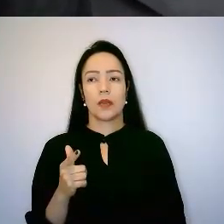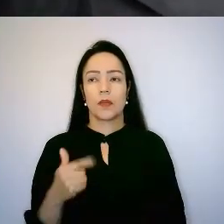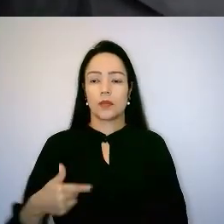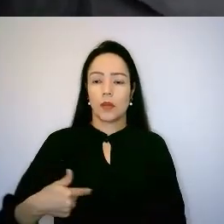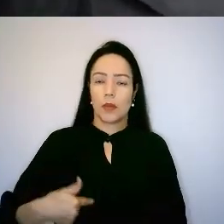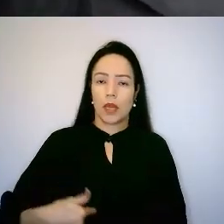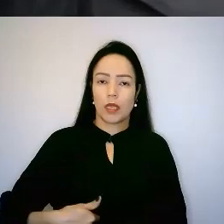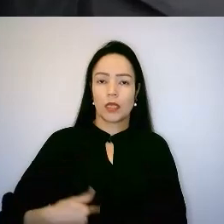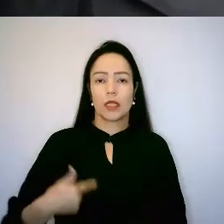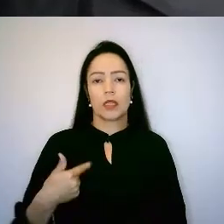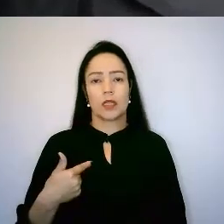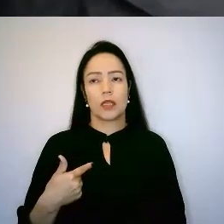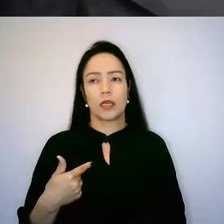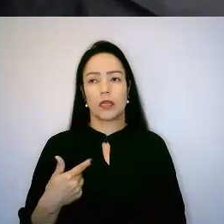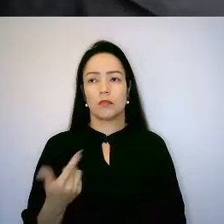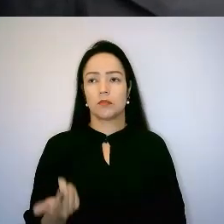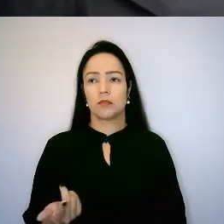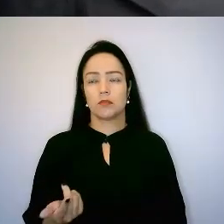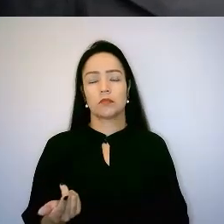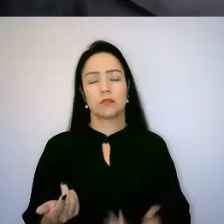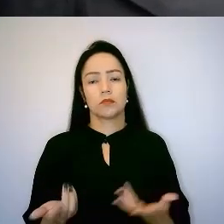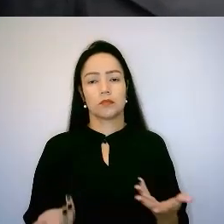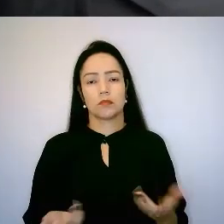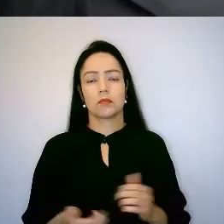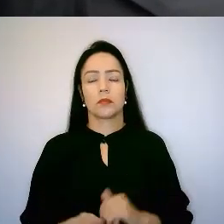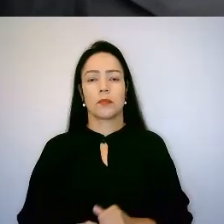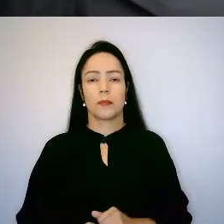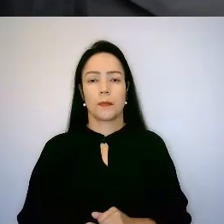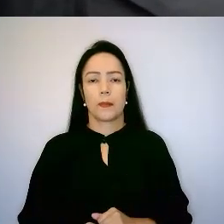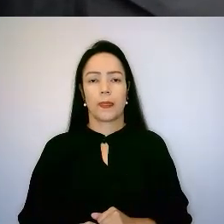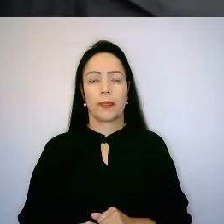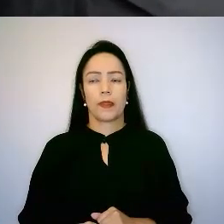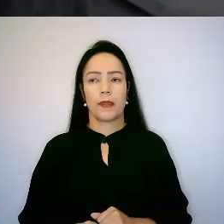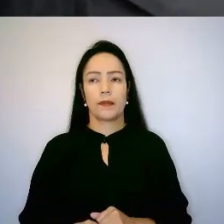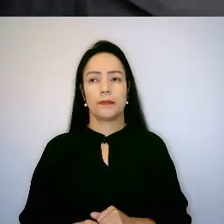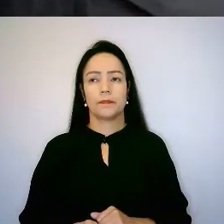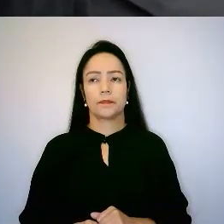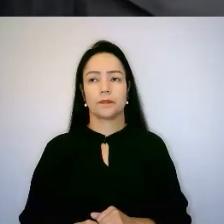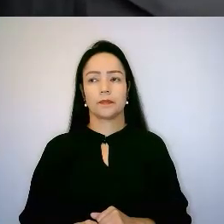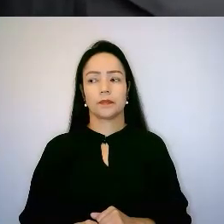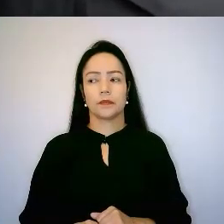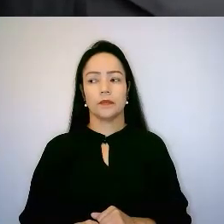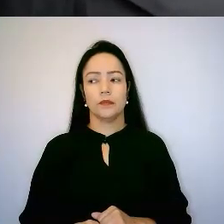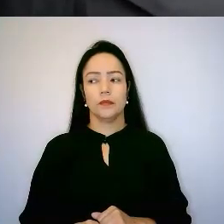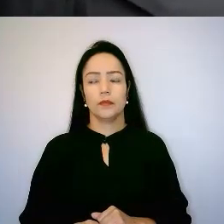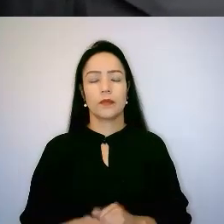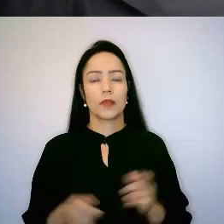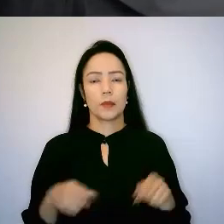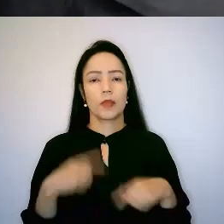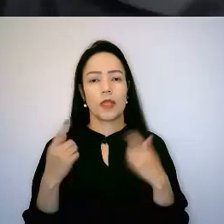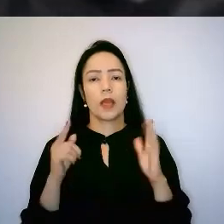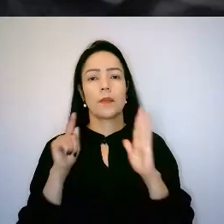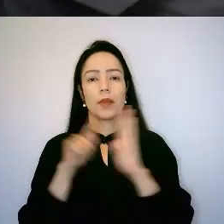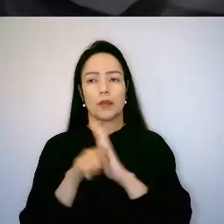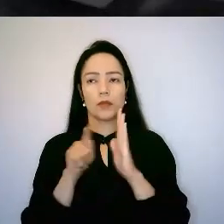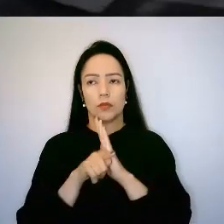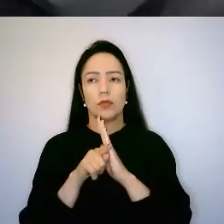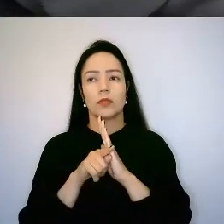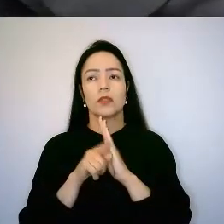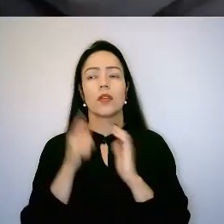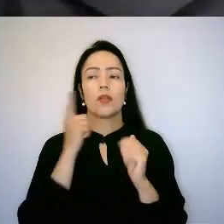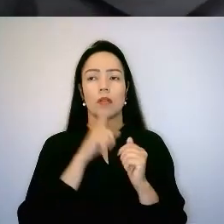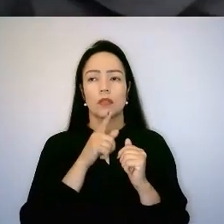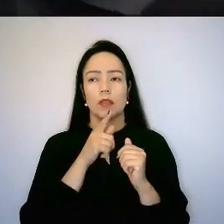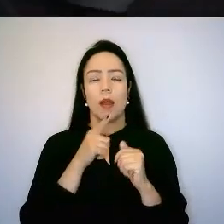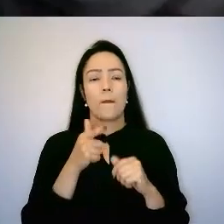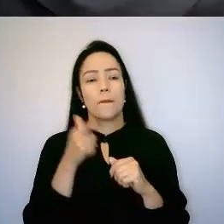sobre nome lá e aí ela questionada se ele disparou ou